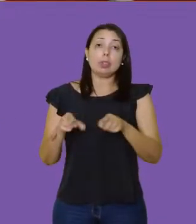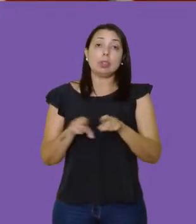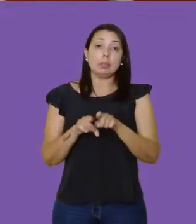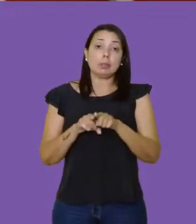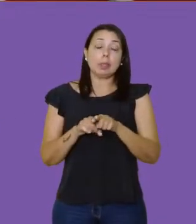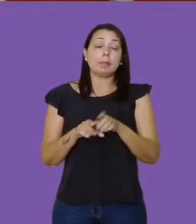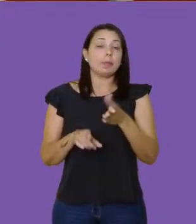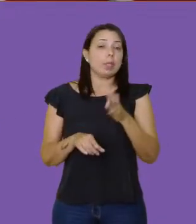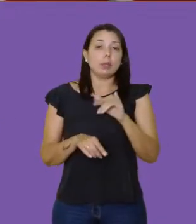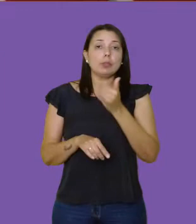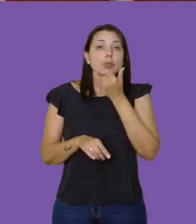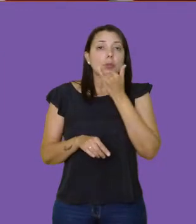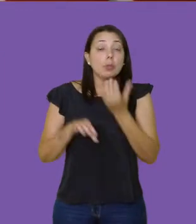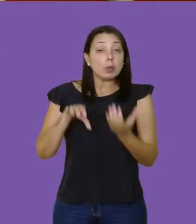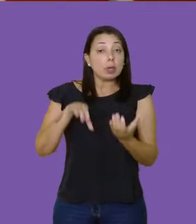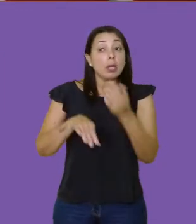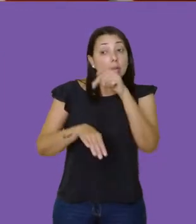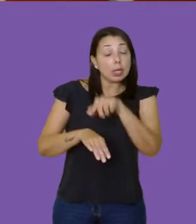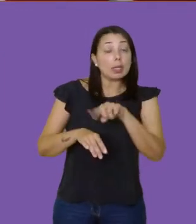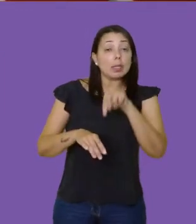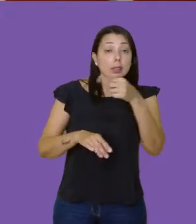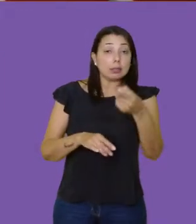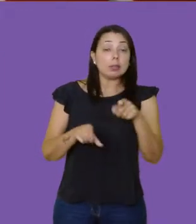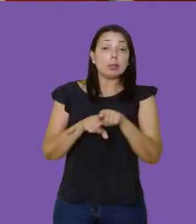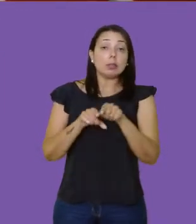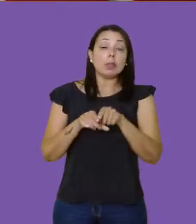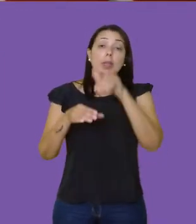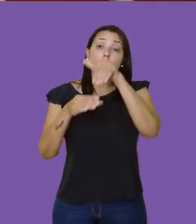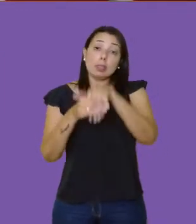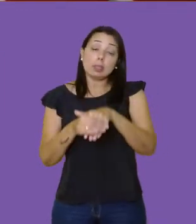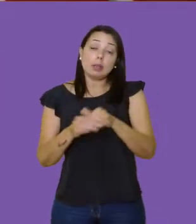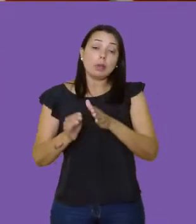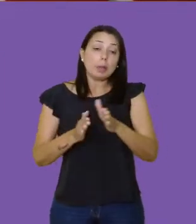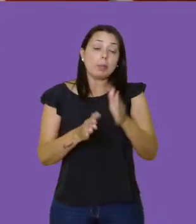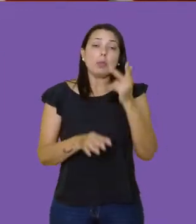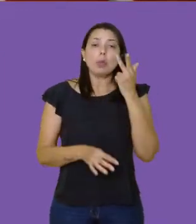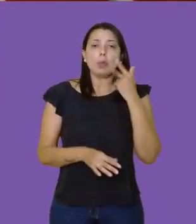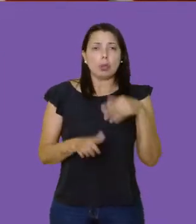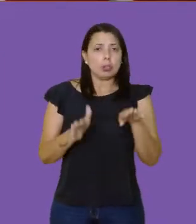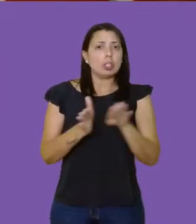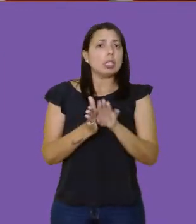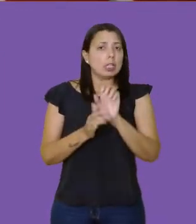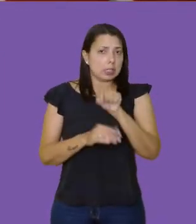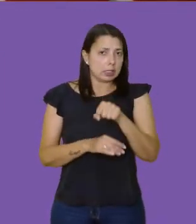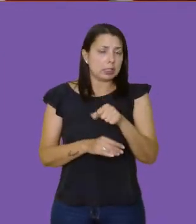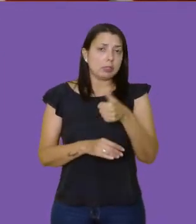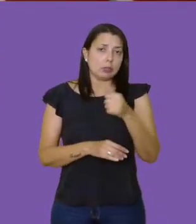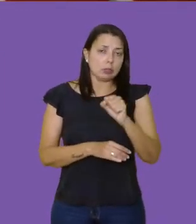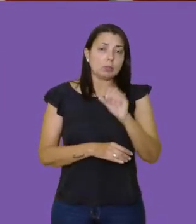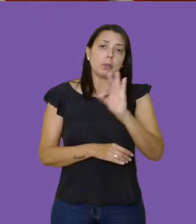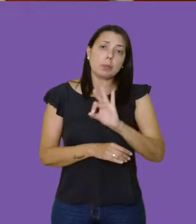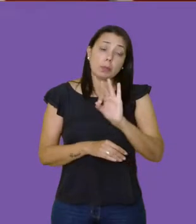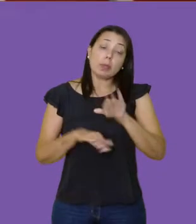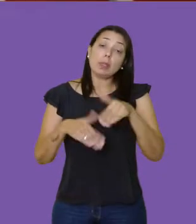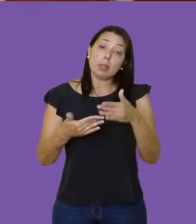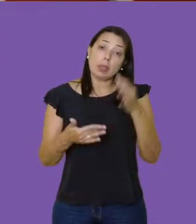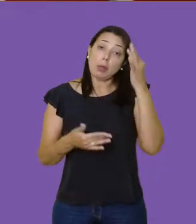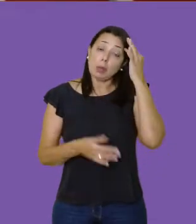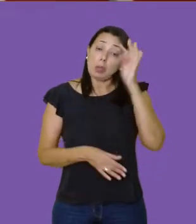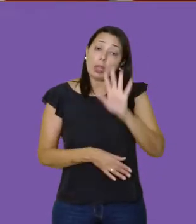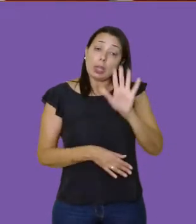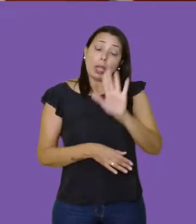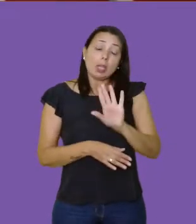parlamento, e provavelmente nas próximas eleições isso seria o caminho natural, chegaria sim a 18%. Então, em tese, seria